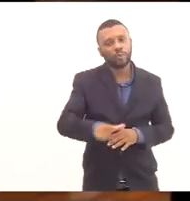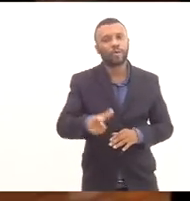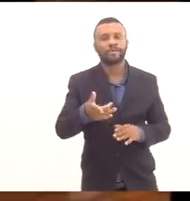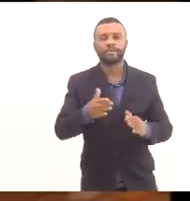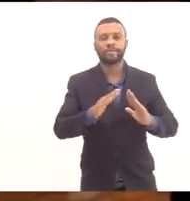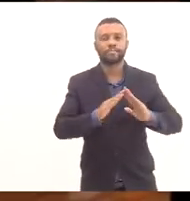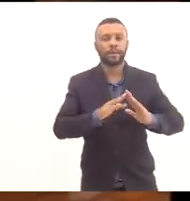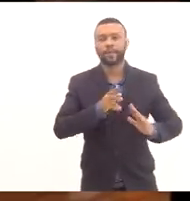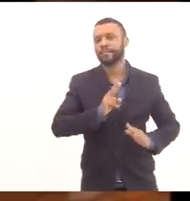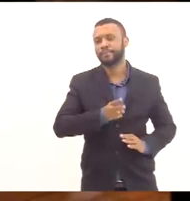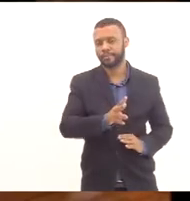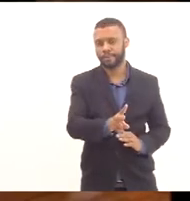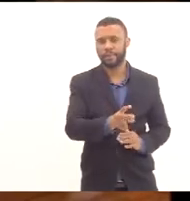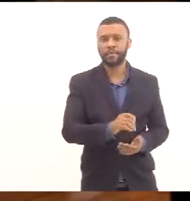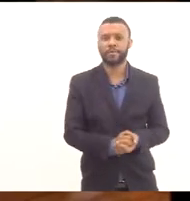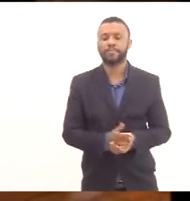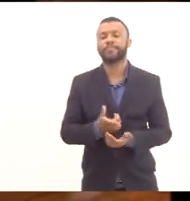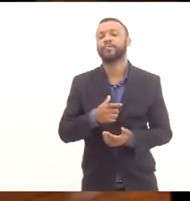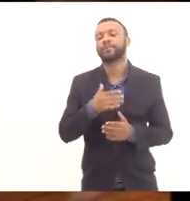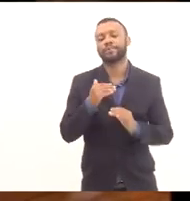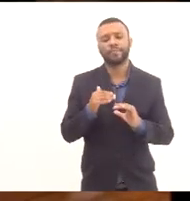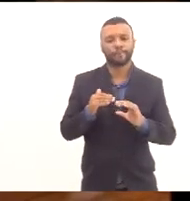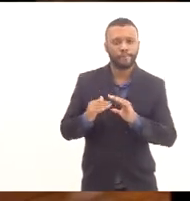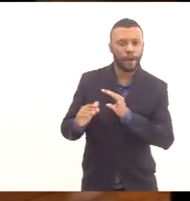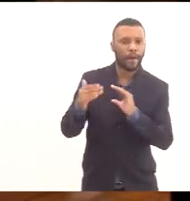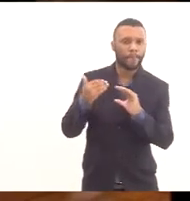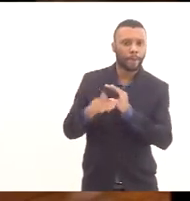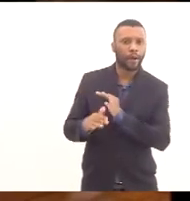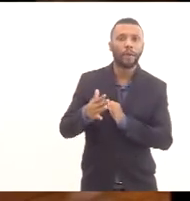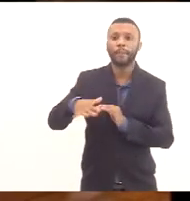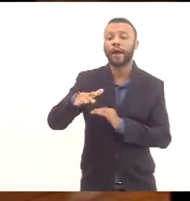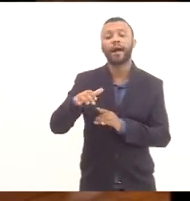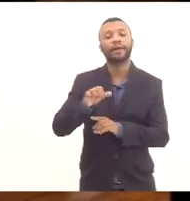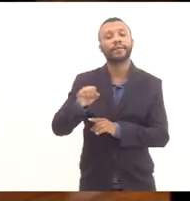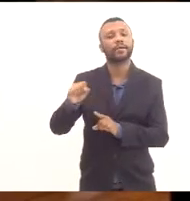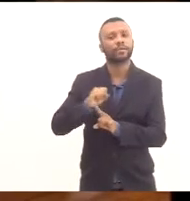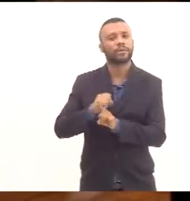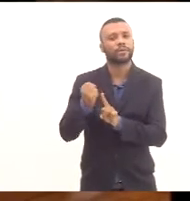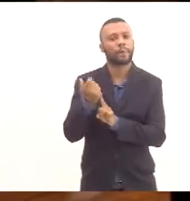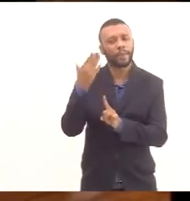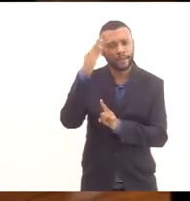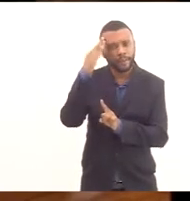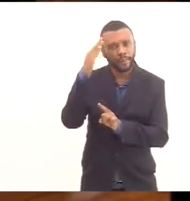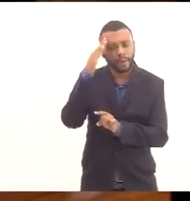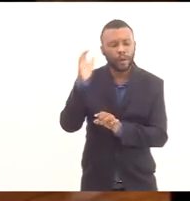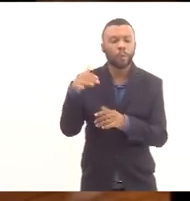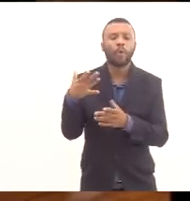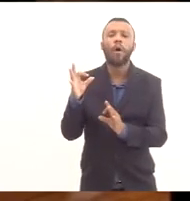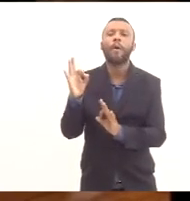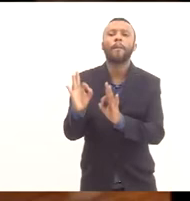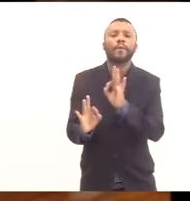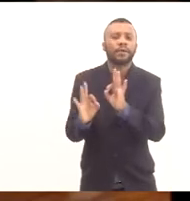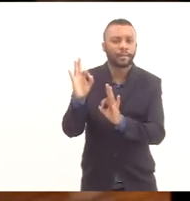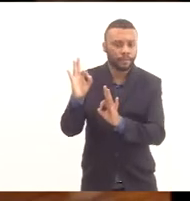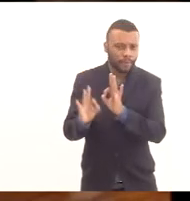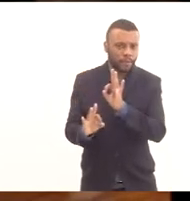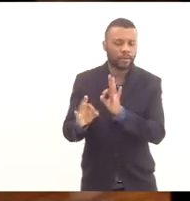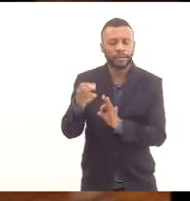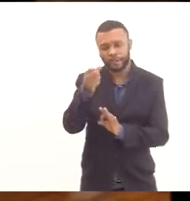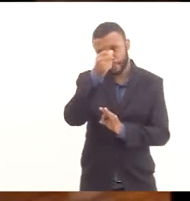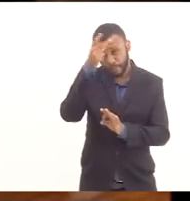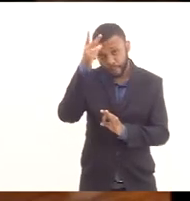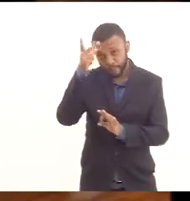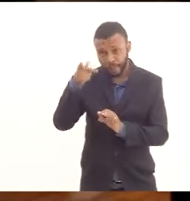enviei um ofício bom senso social para saber qual é a situação é qual é o planejamento da Prefeitura e não